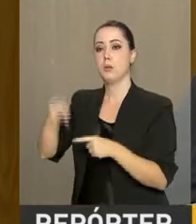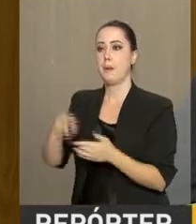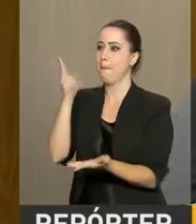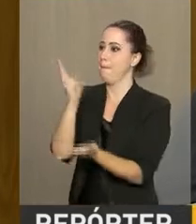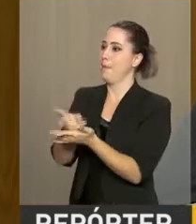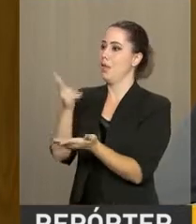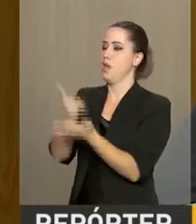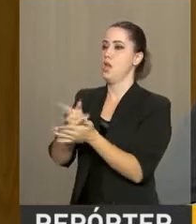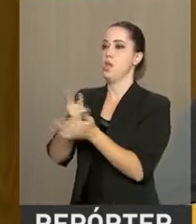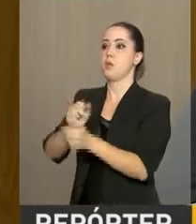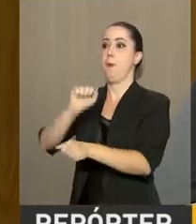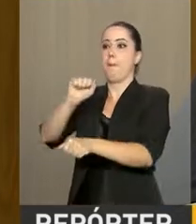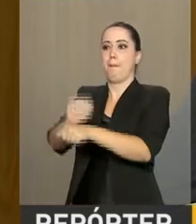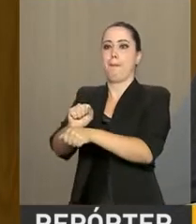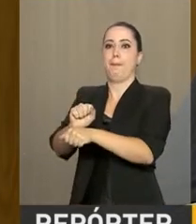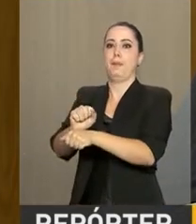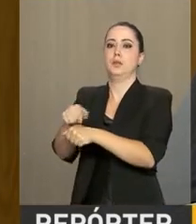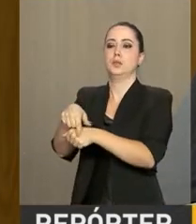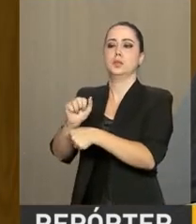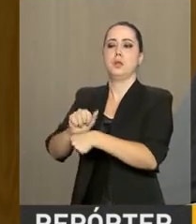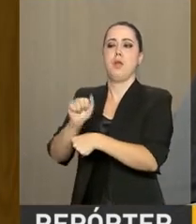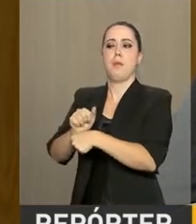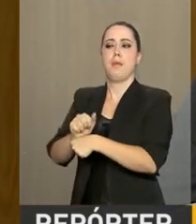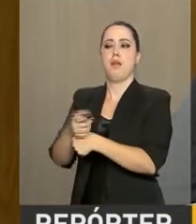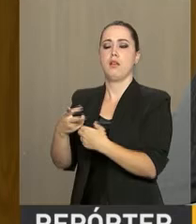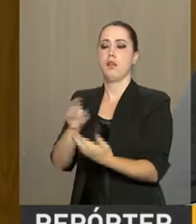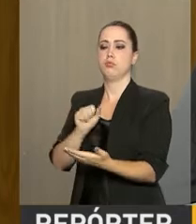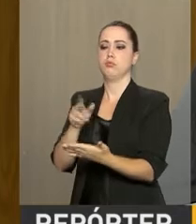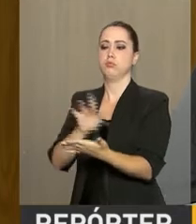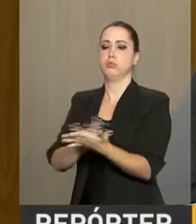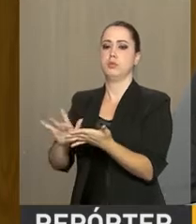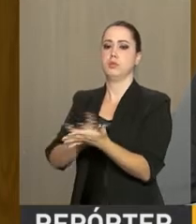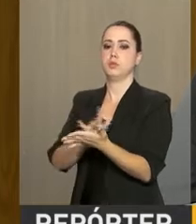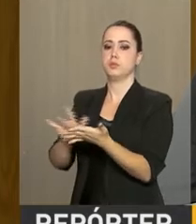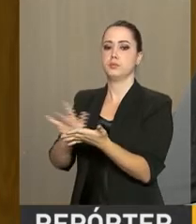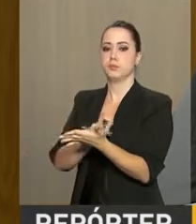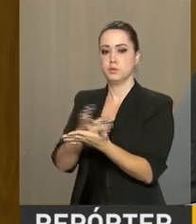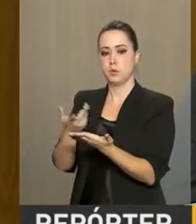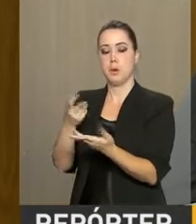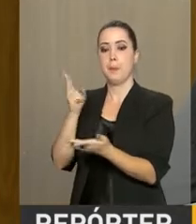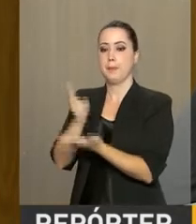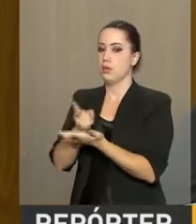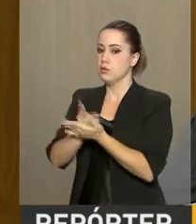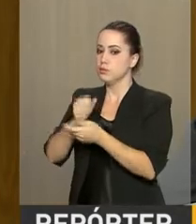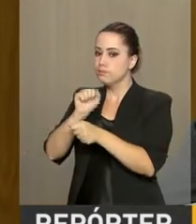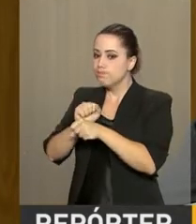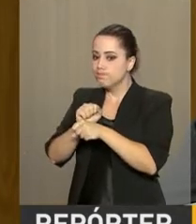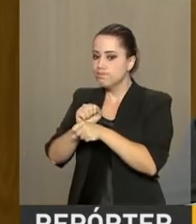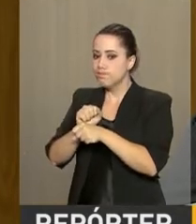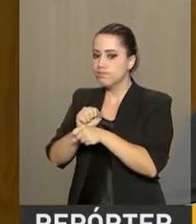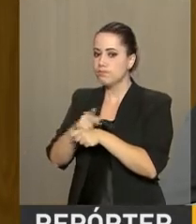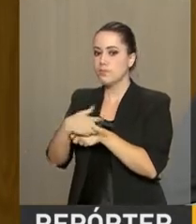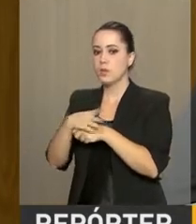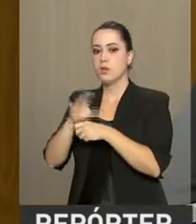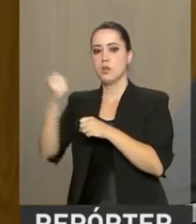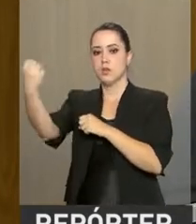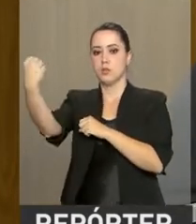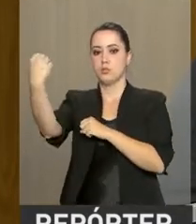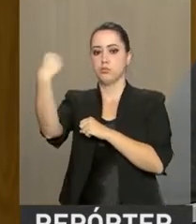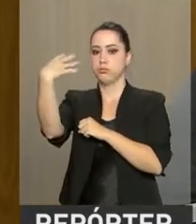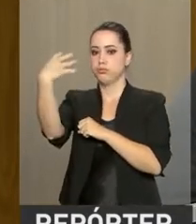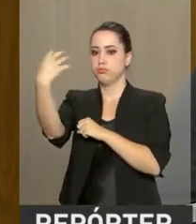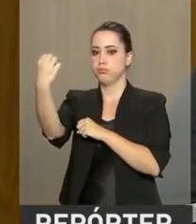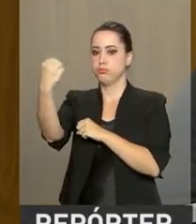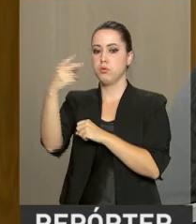e é bom frisar isso que muitas vezes os motoristas desconhecem mesmo parado quando realmente está no sinal vermelho o